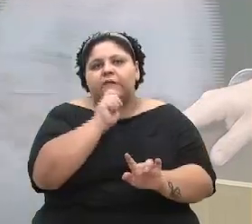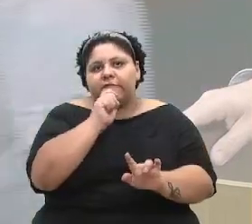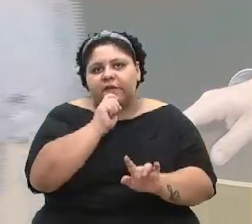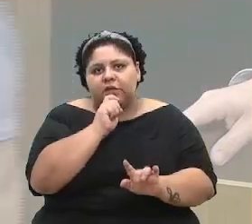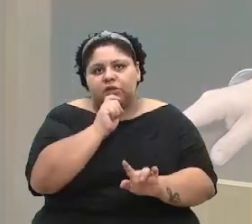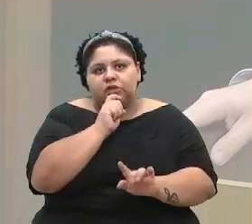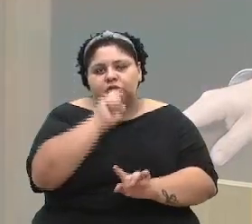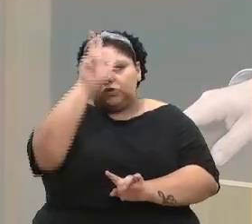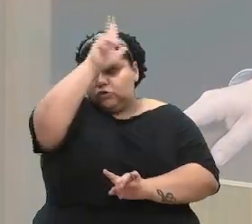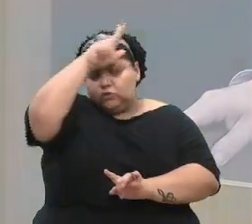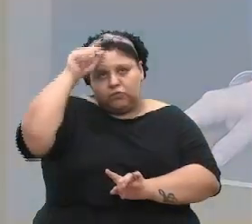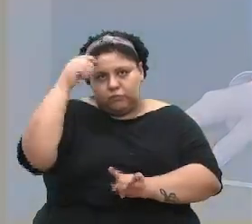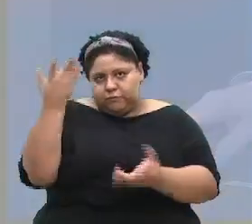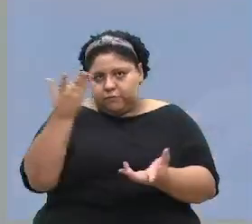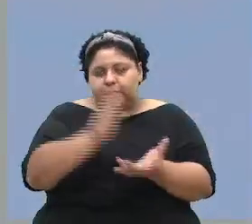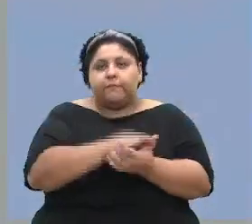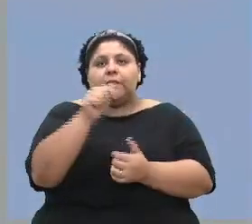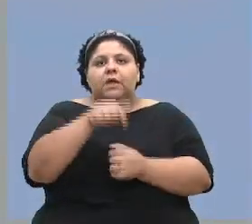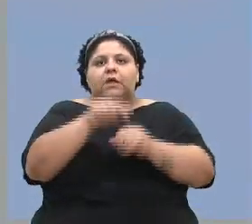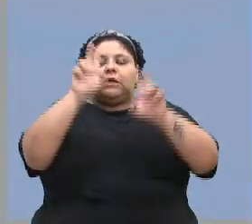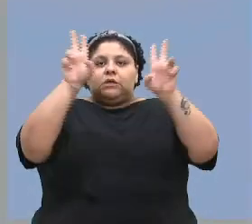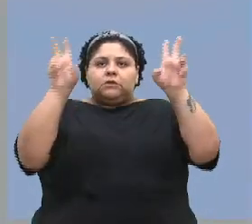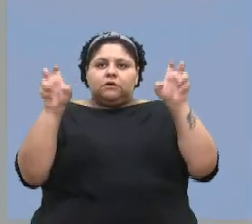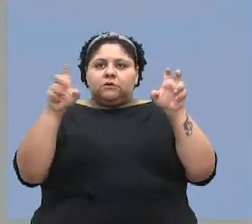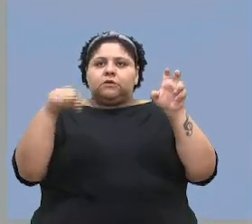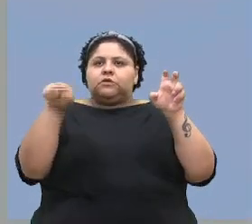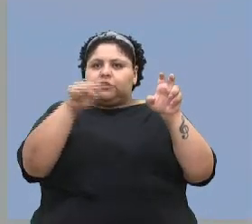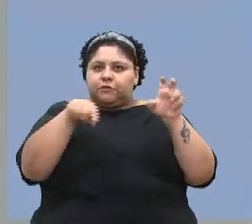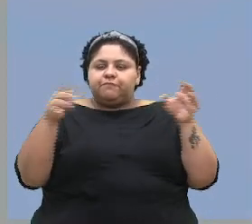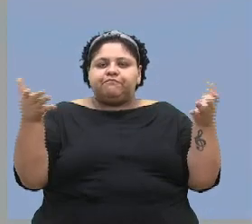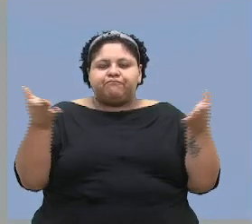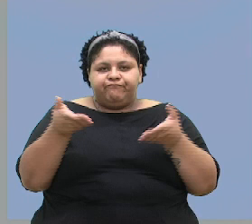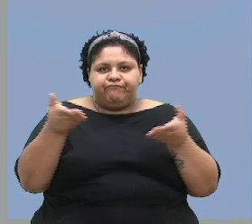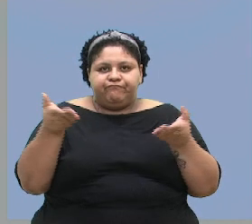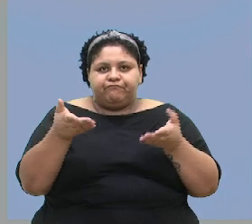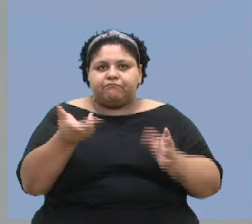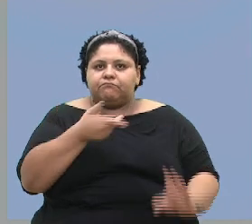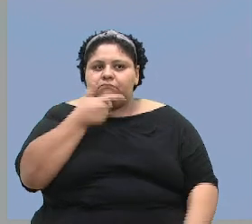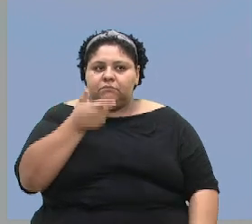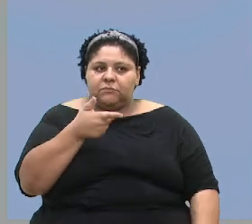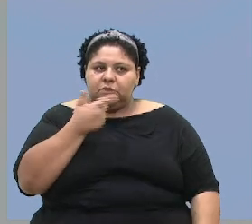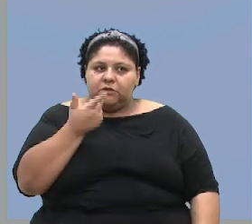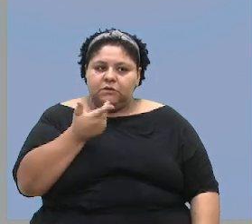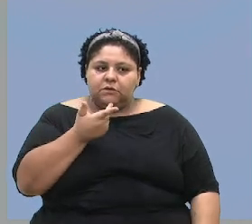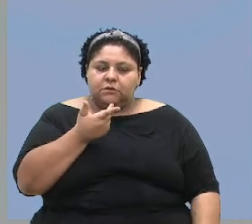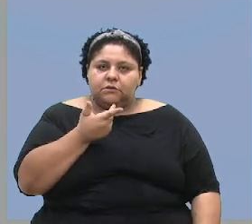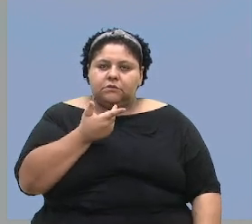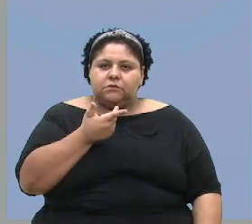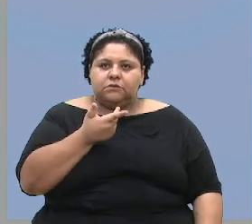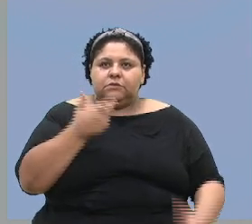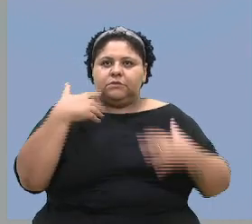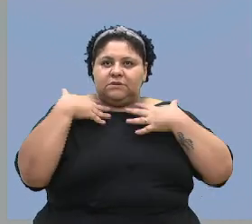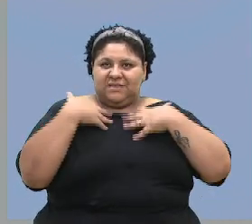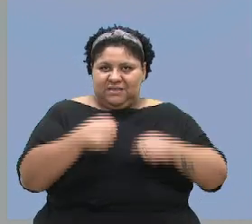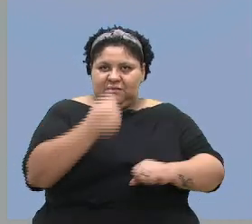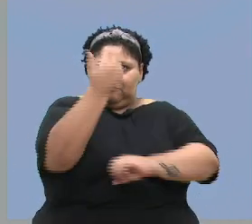município. Este assunto já foi trazido pela Secretaria do Meio